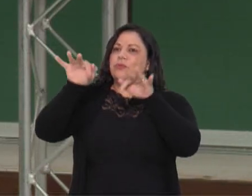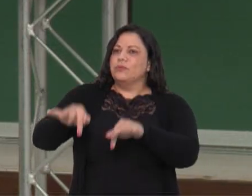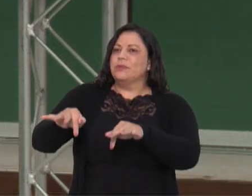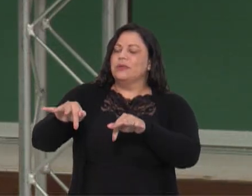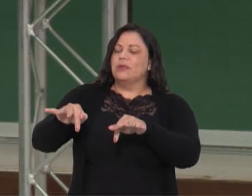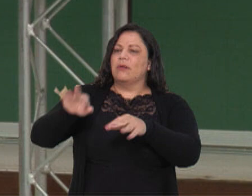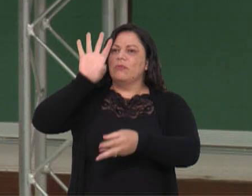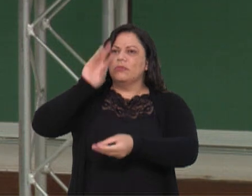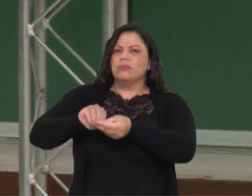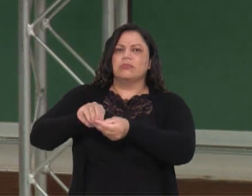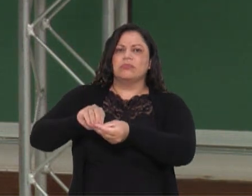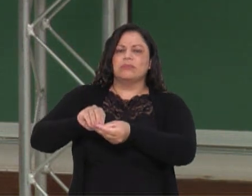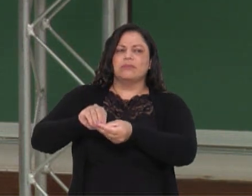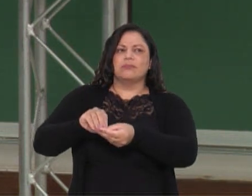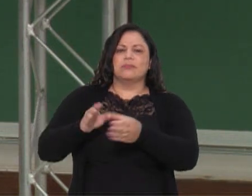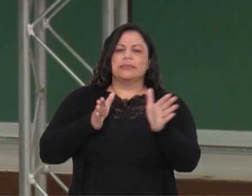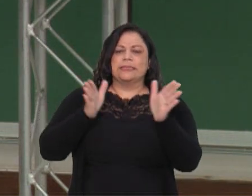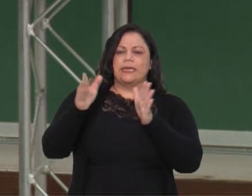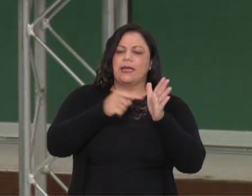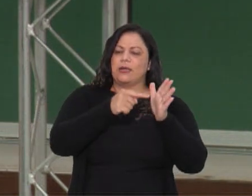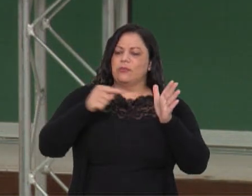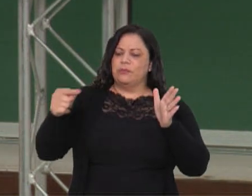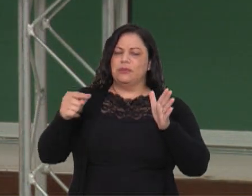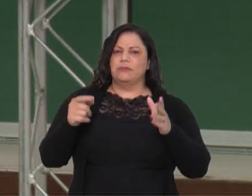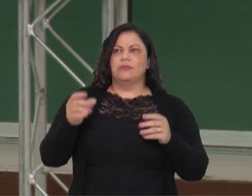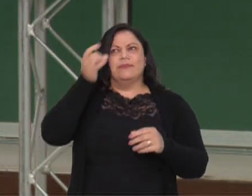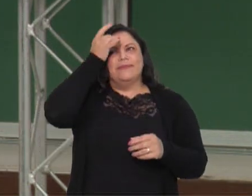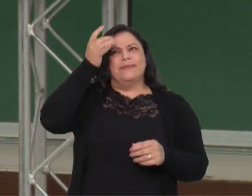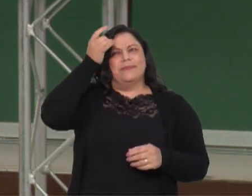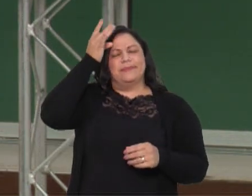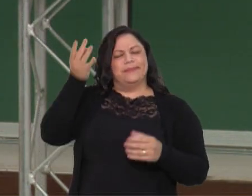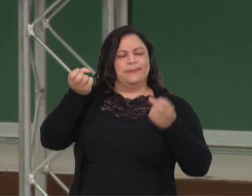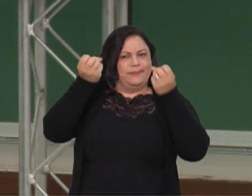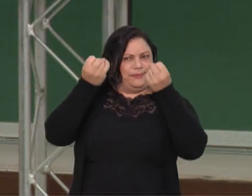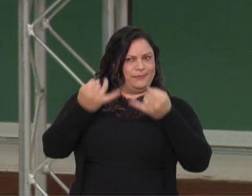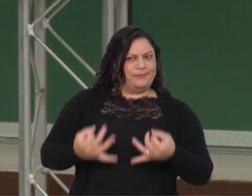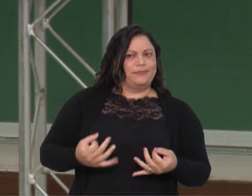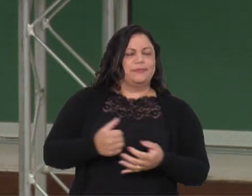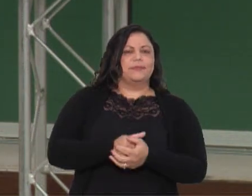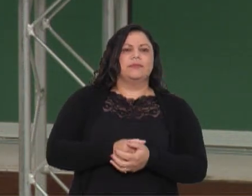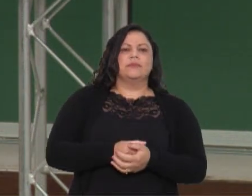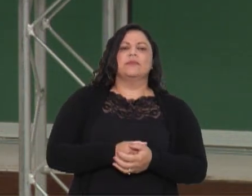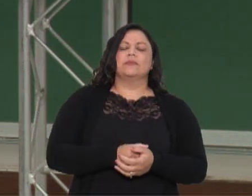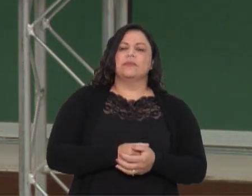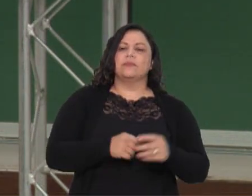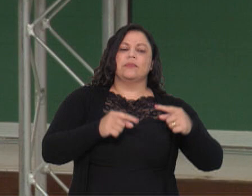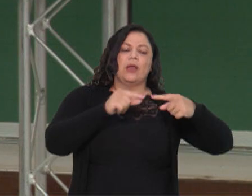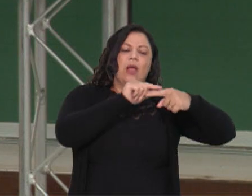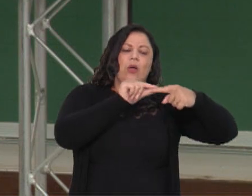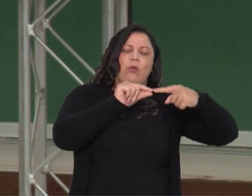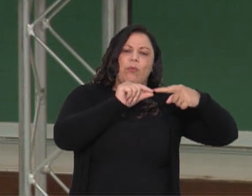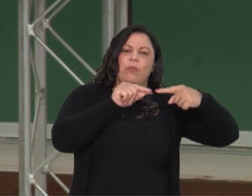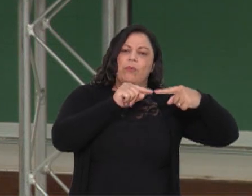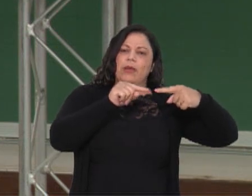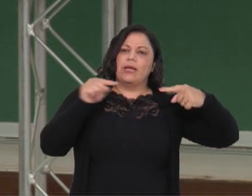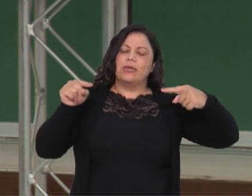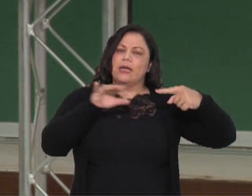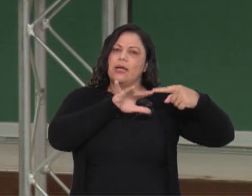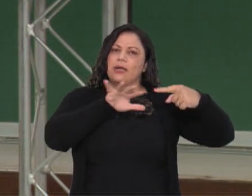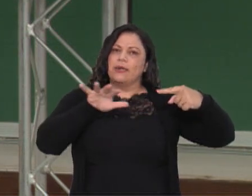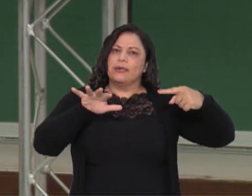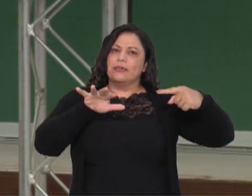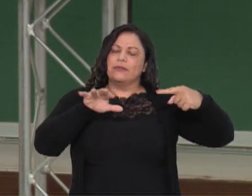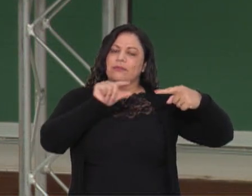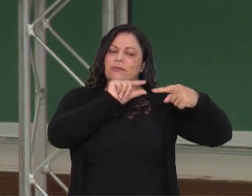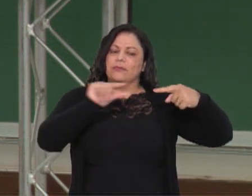período. Para ficar mais fácil, aqui nós vamos falar de um jeito simples. Encerrar o parágrafo, tá? Período